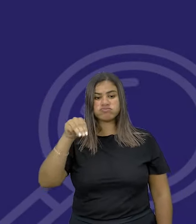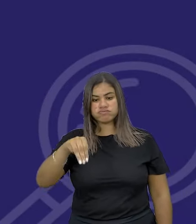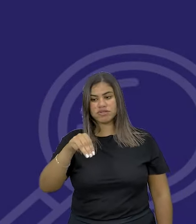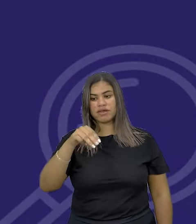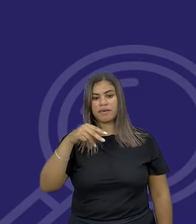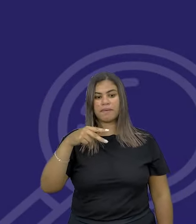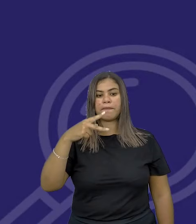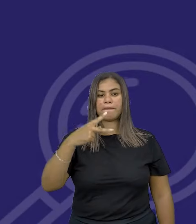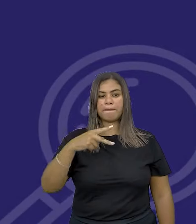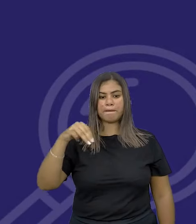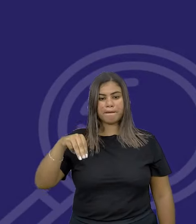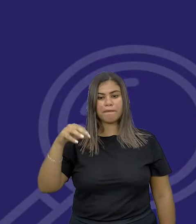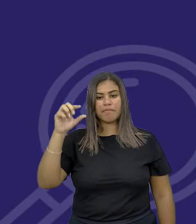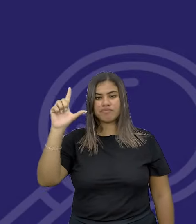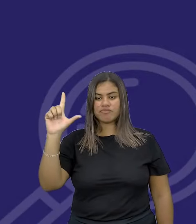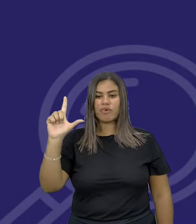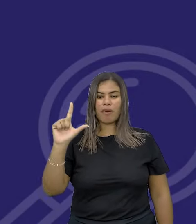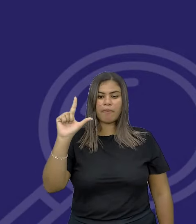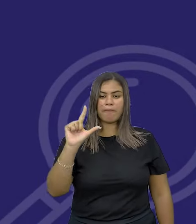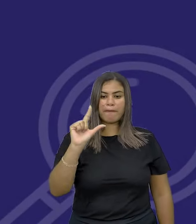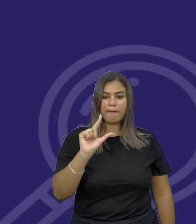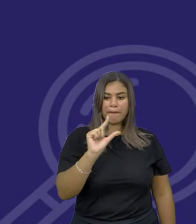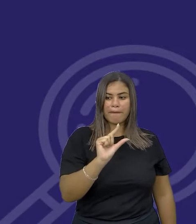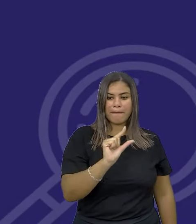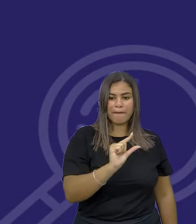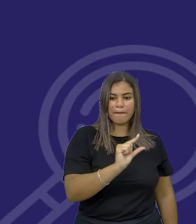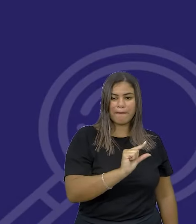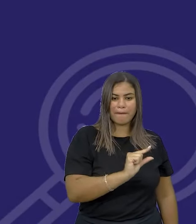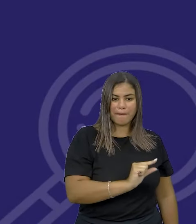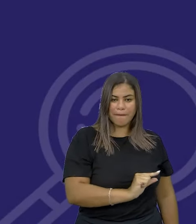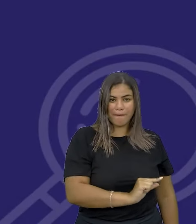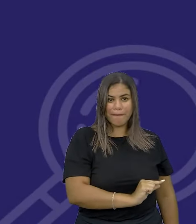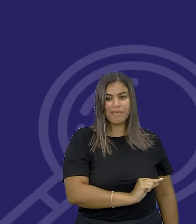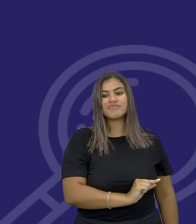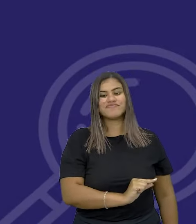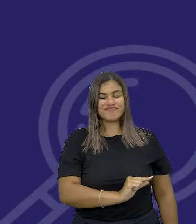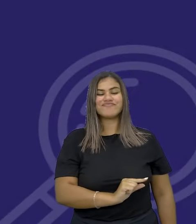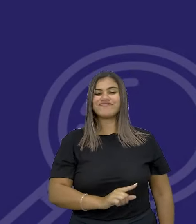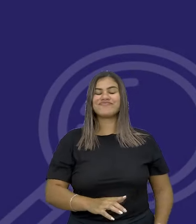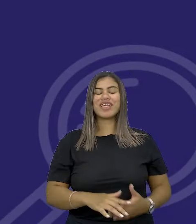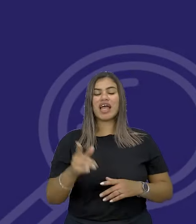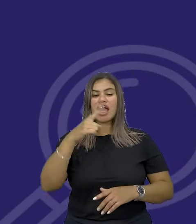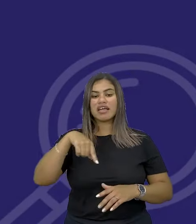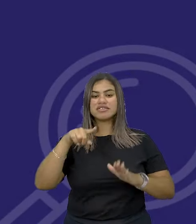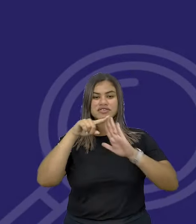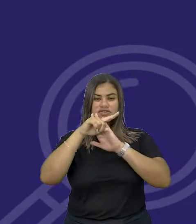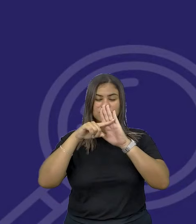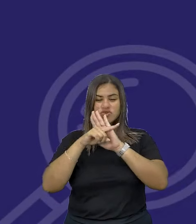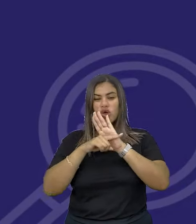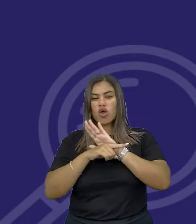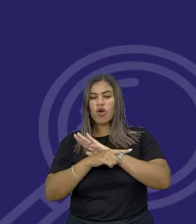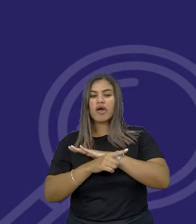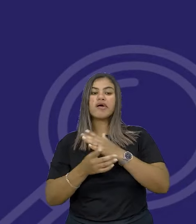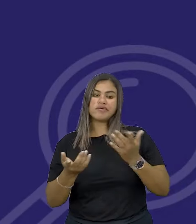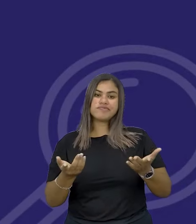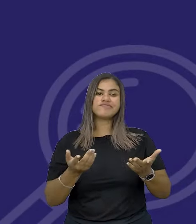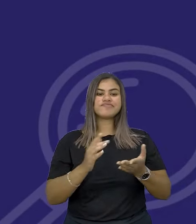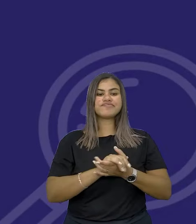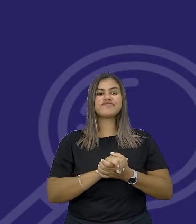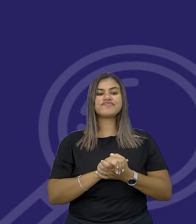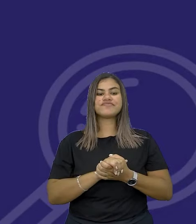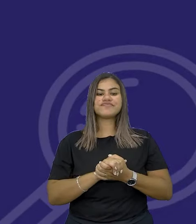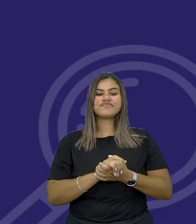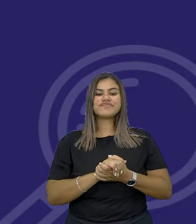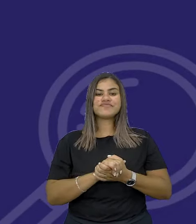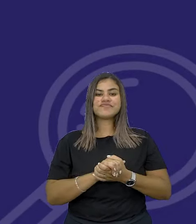E aí? São os seus símbolos e as suas notações científicas e o tamanho dele para a gente observar esses números, que é quase impossível da gente ler, né,